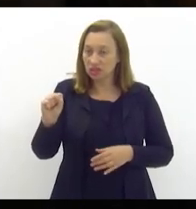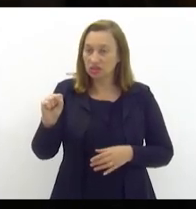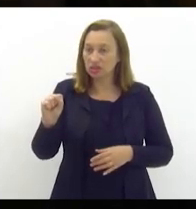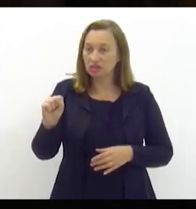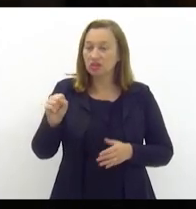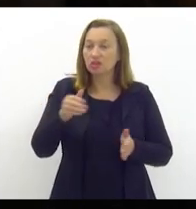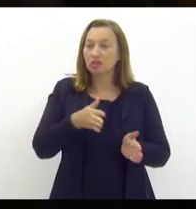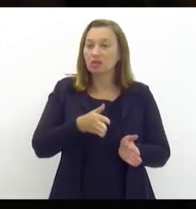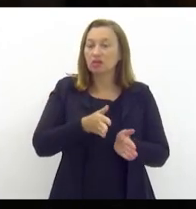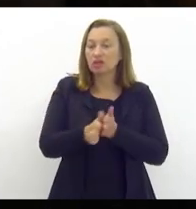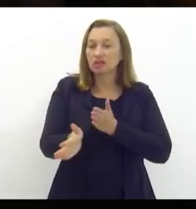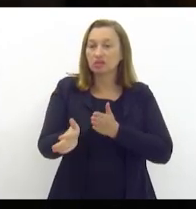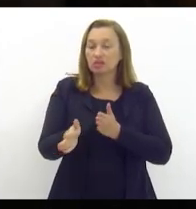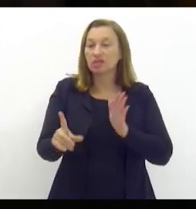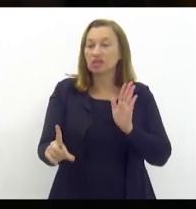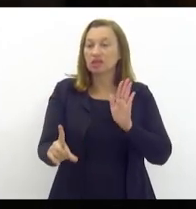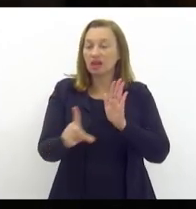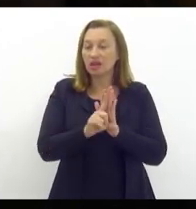desta decisão,